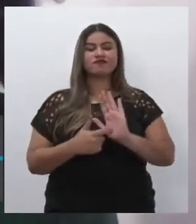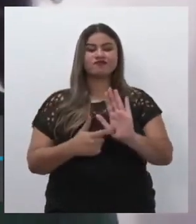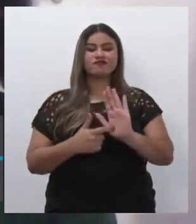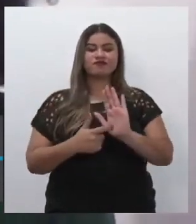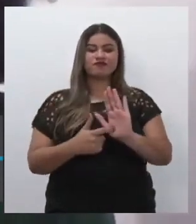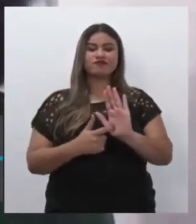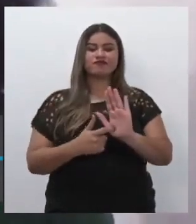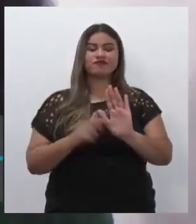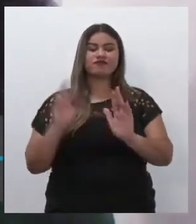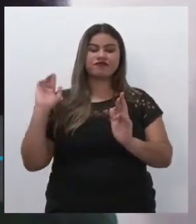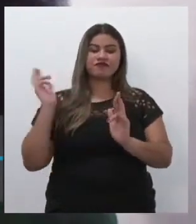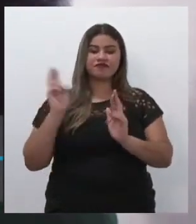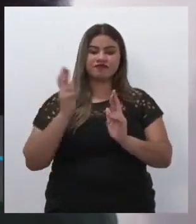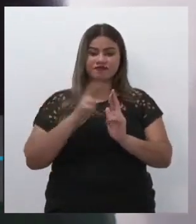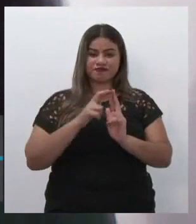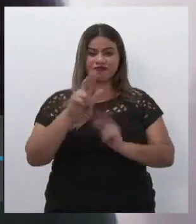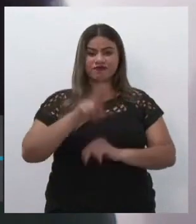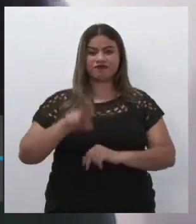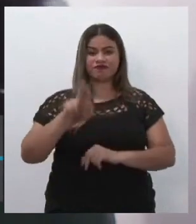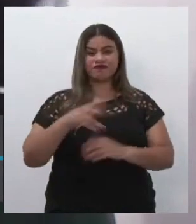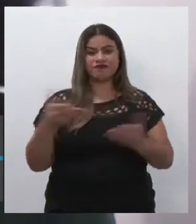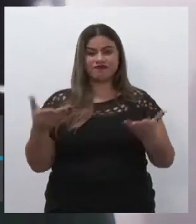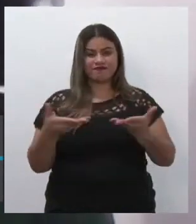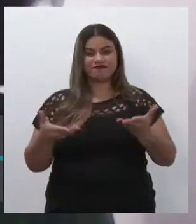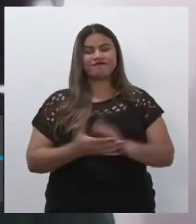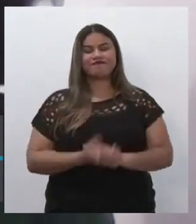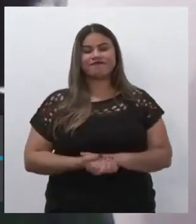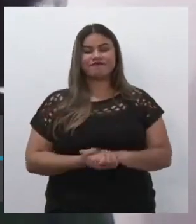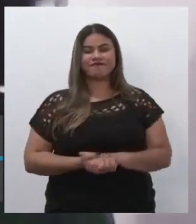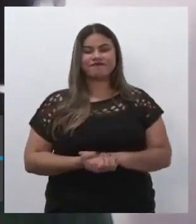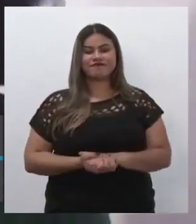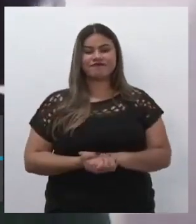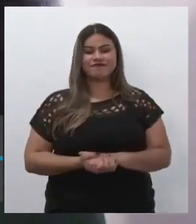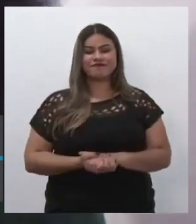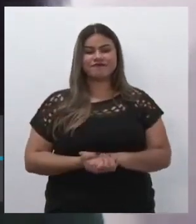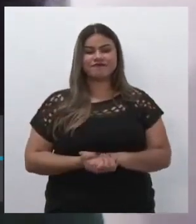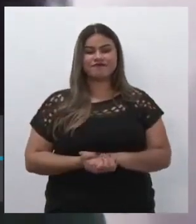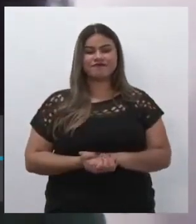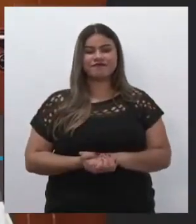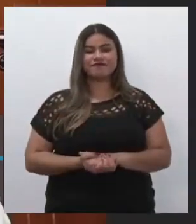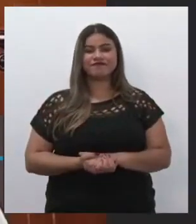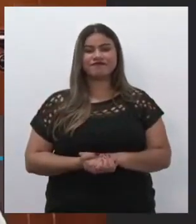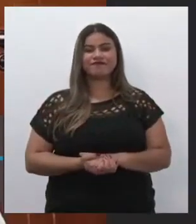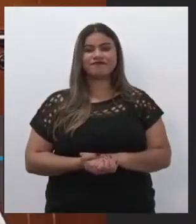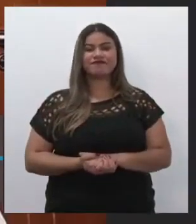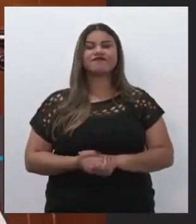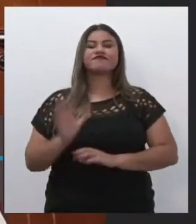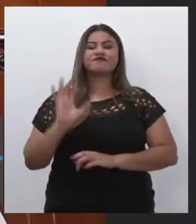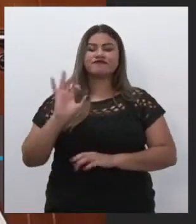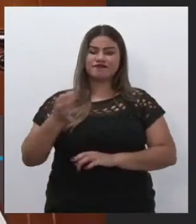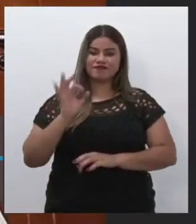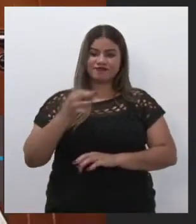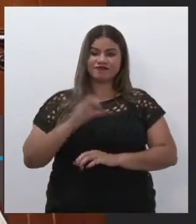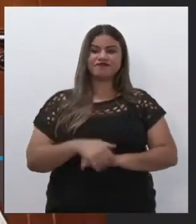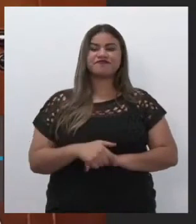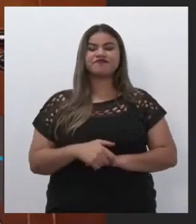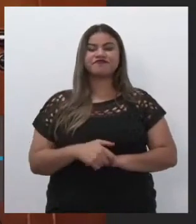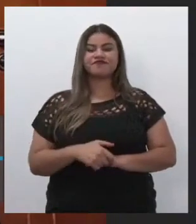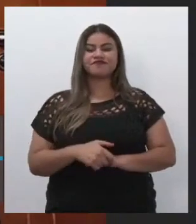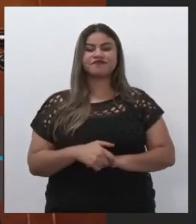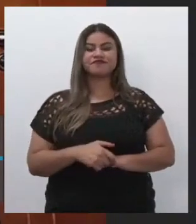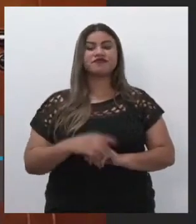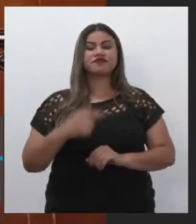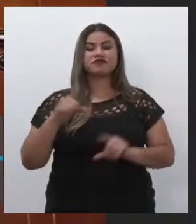das referências que nós utilizamos hoje. Por favor, Renan. Isso, exatamente, Lu. E aí também,